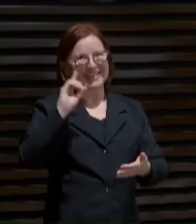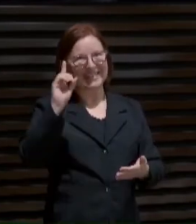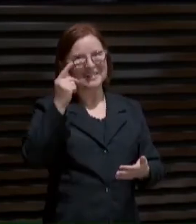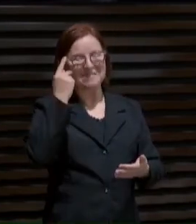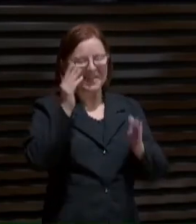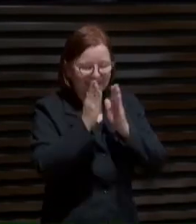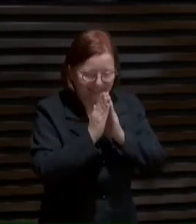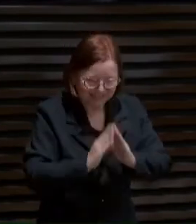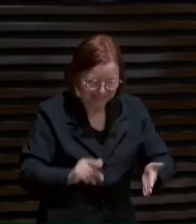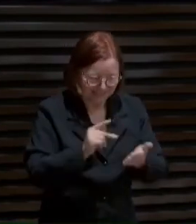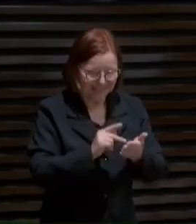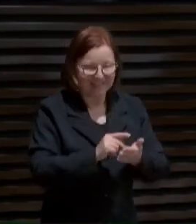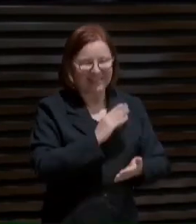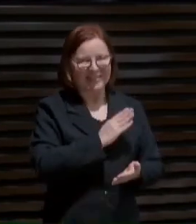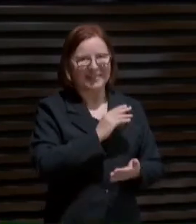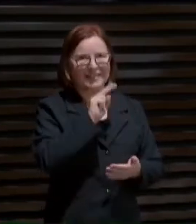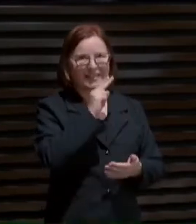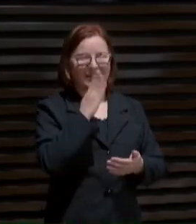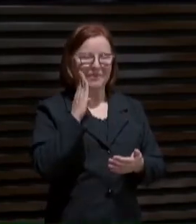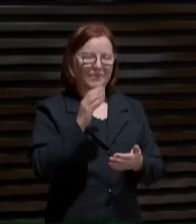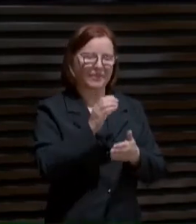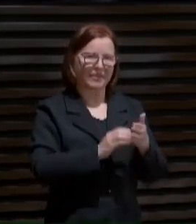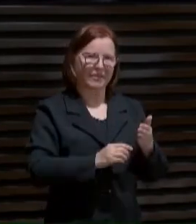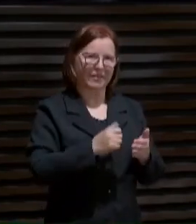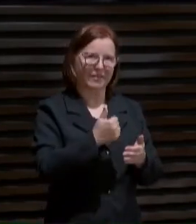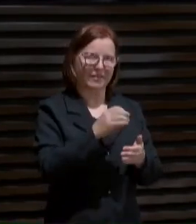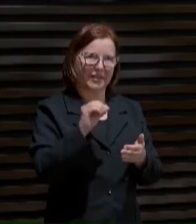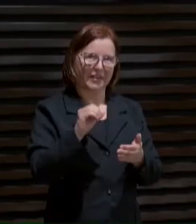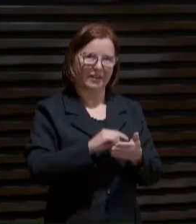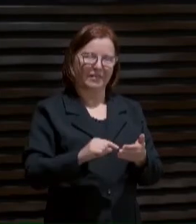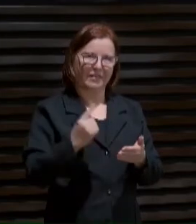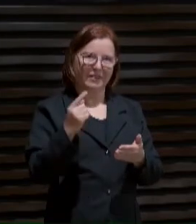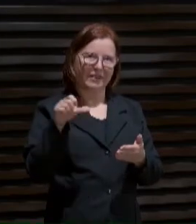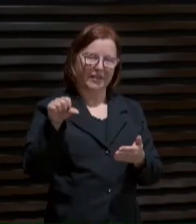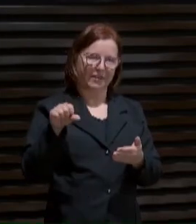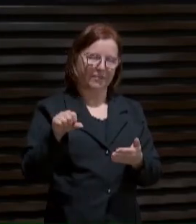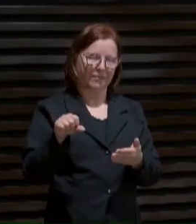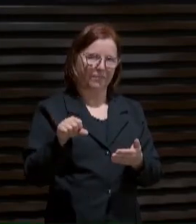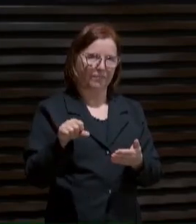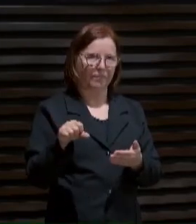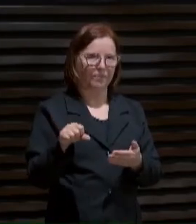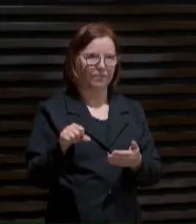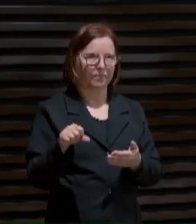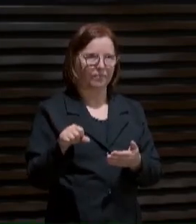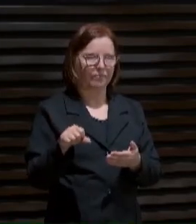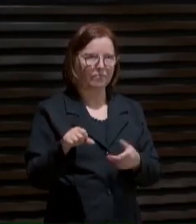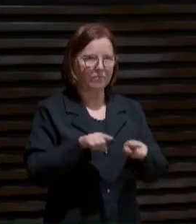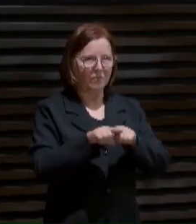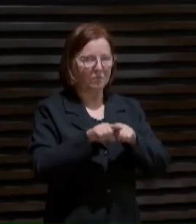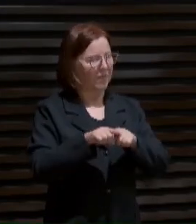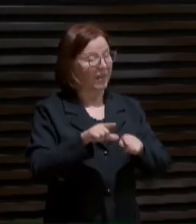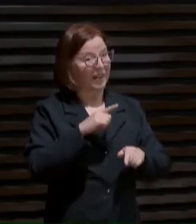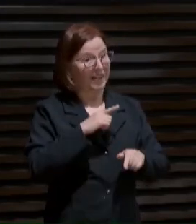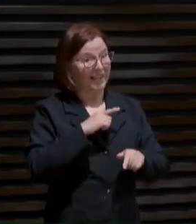coração vejo que diz Hebreus 10 19 a 22 tendo pois irmãos ousadia para